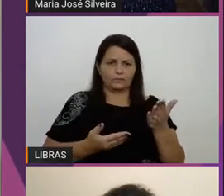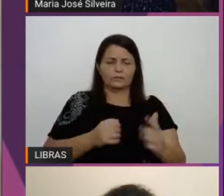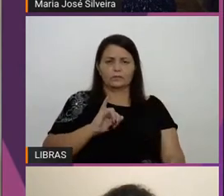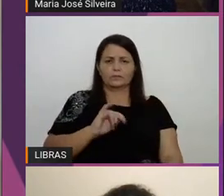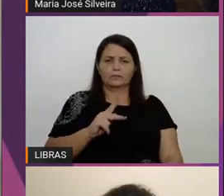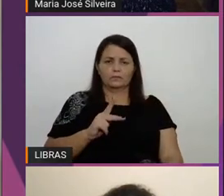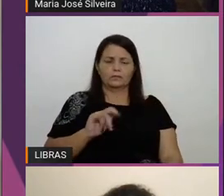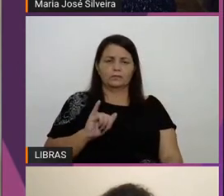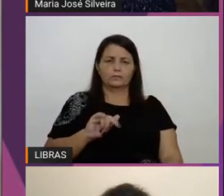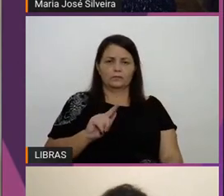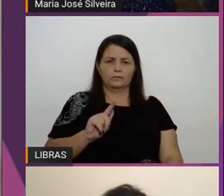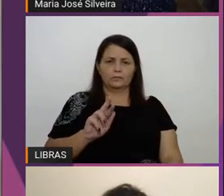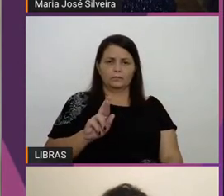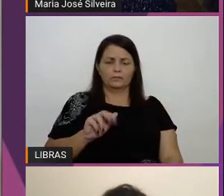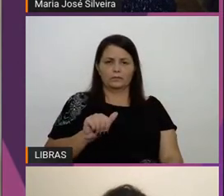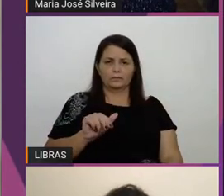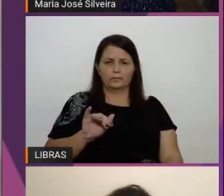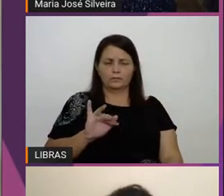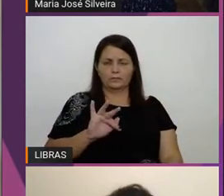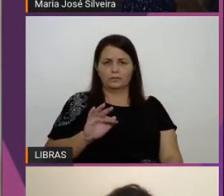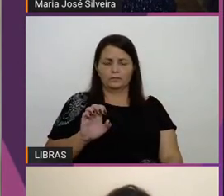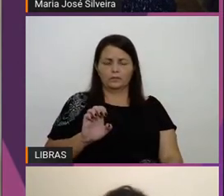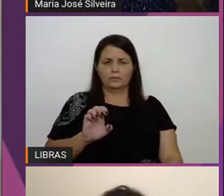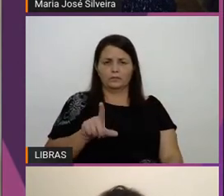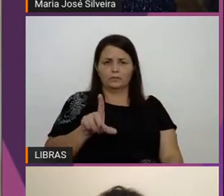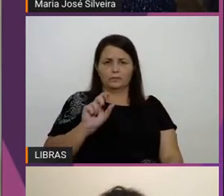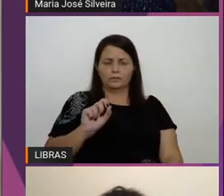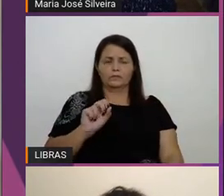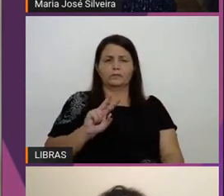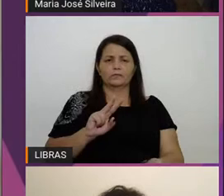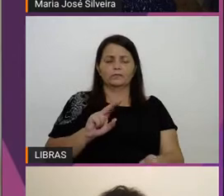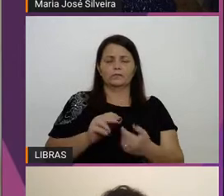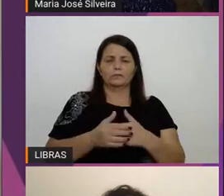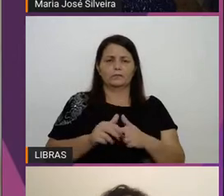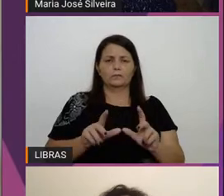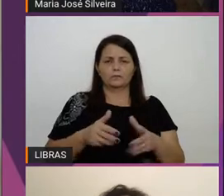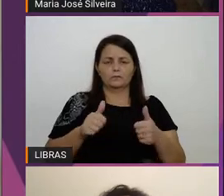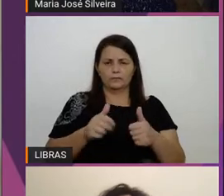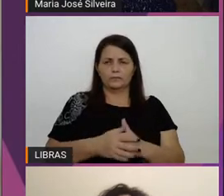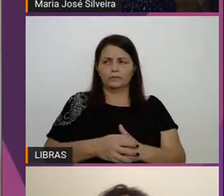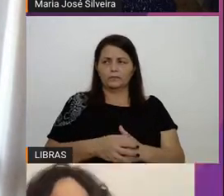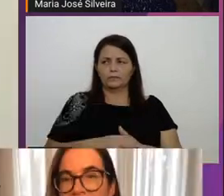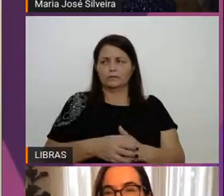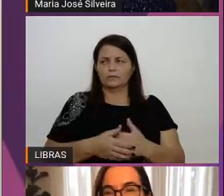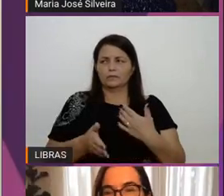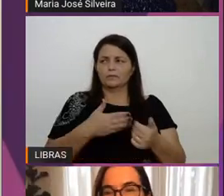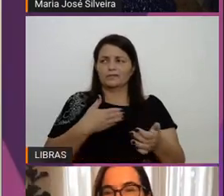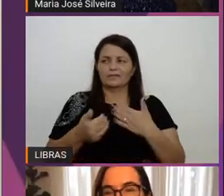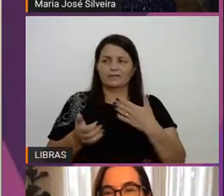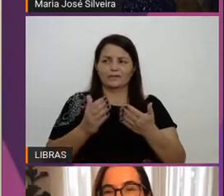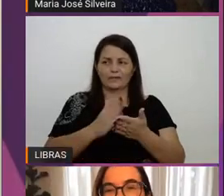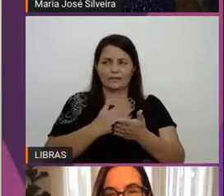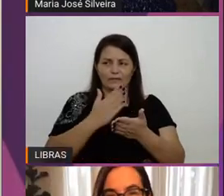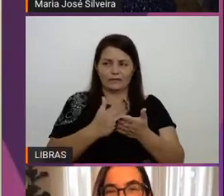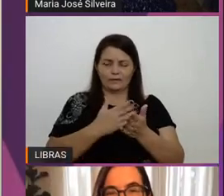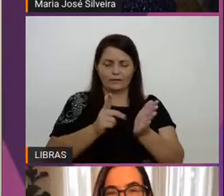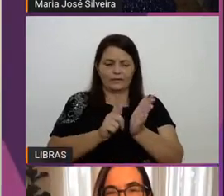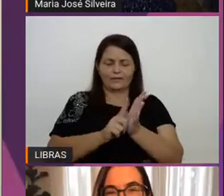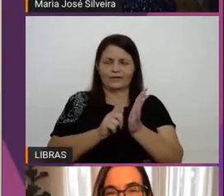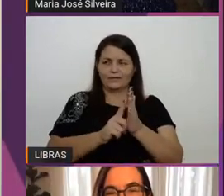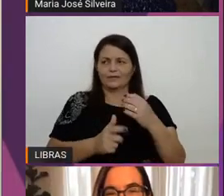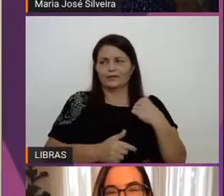eu acho que é uma escolha muito feliz da vida e acho que não tem livro aí de papel